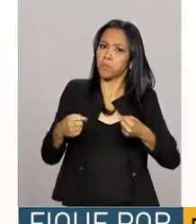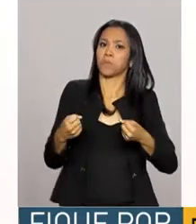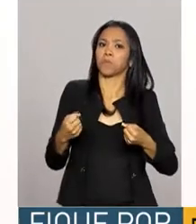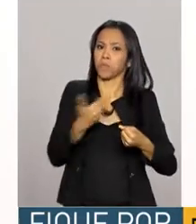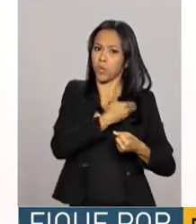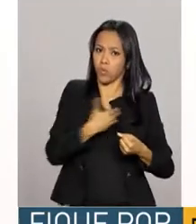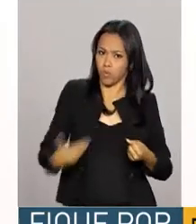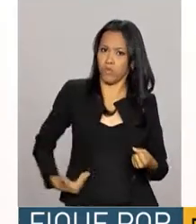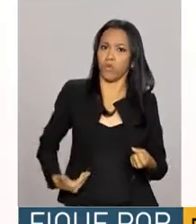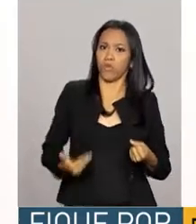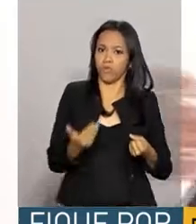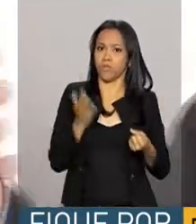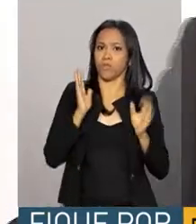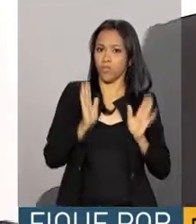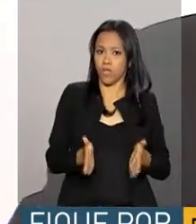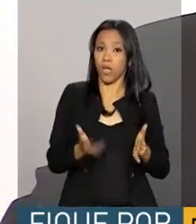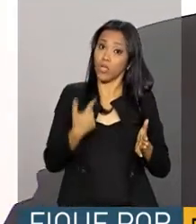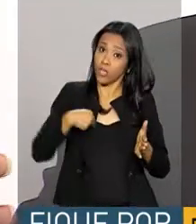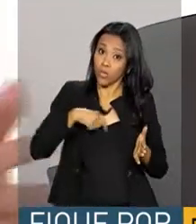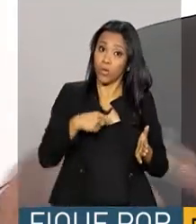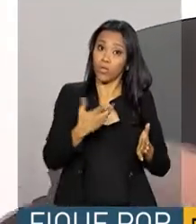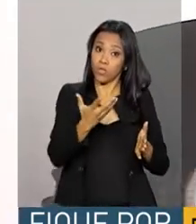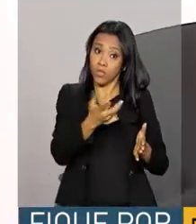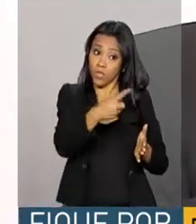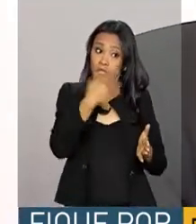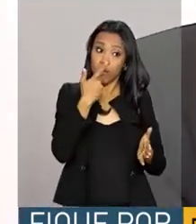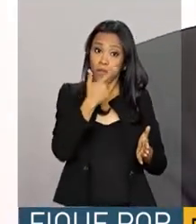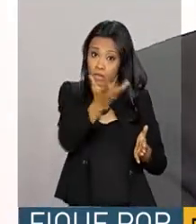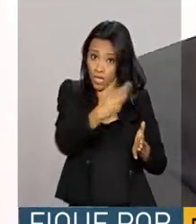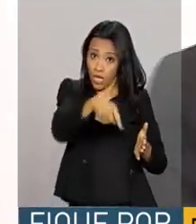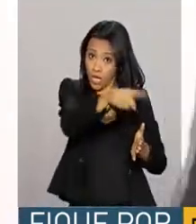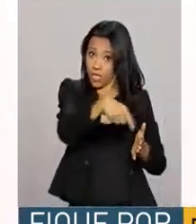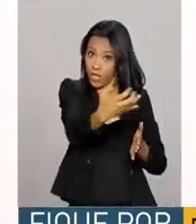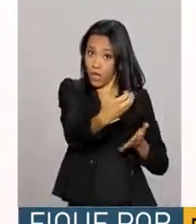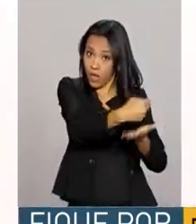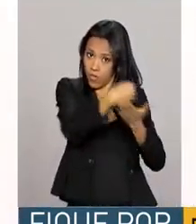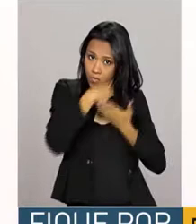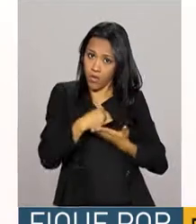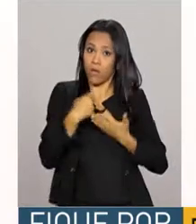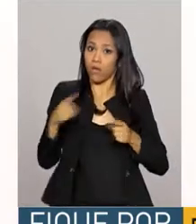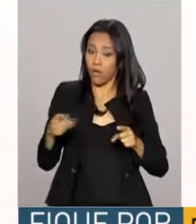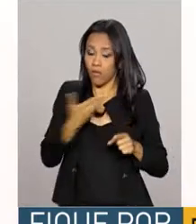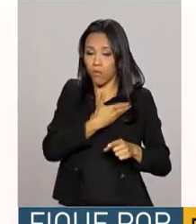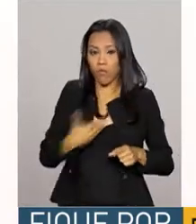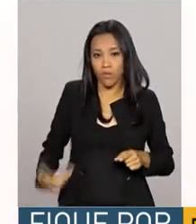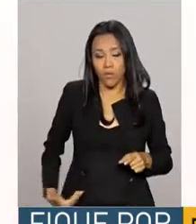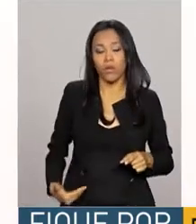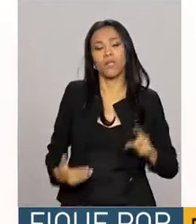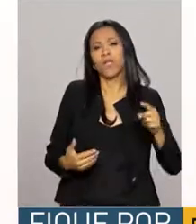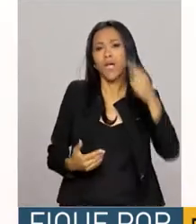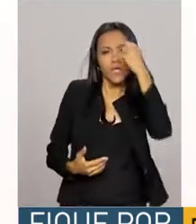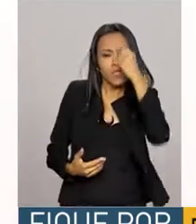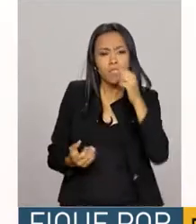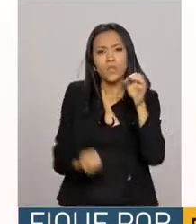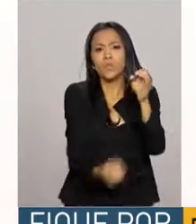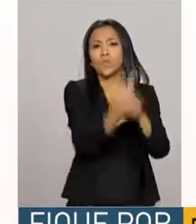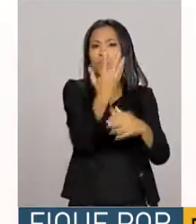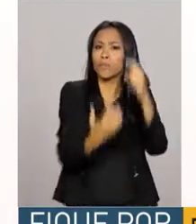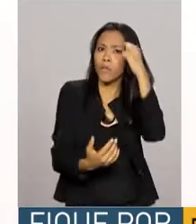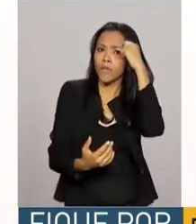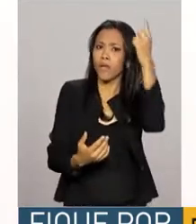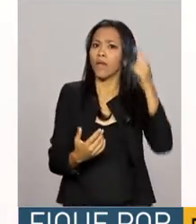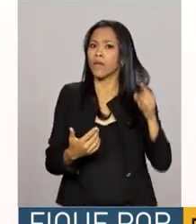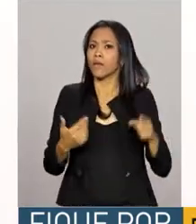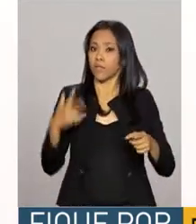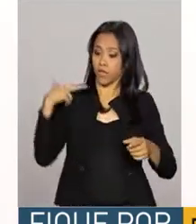é urano e fazendo isso nós queremos colaborar e até de lá surgiu a idéia proposta pelo jogo depois que meirelles fez uma explicação